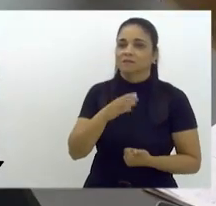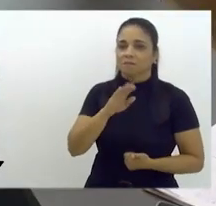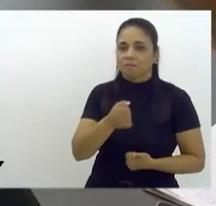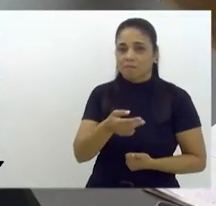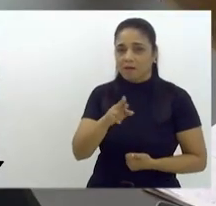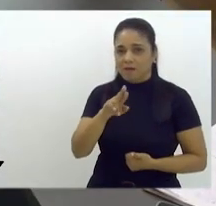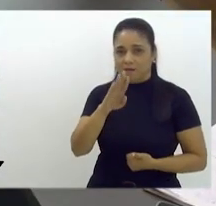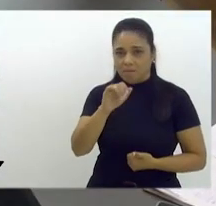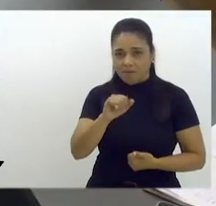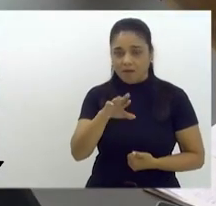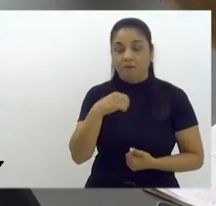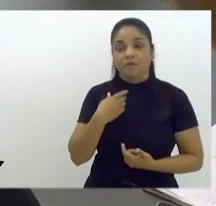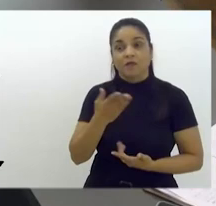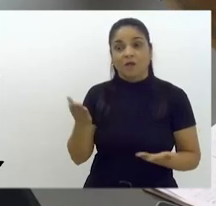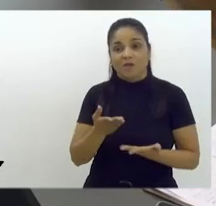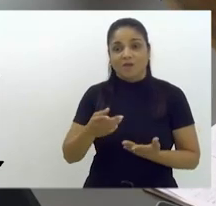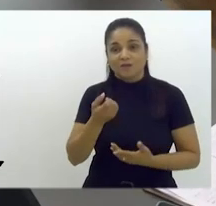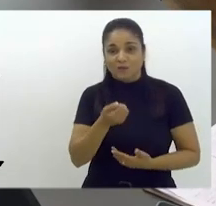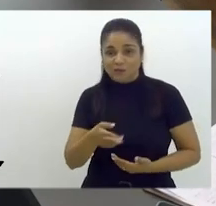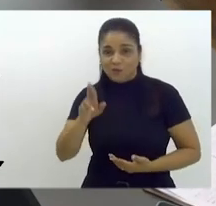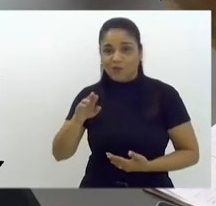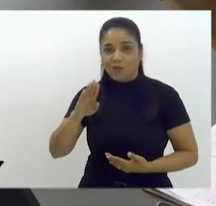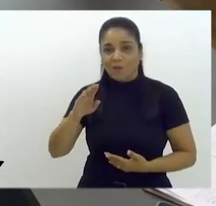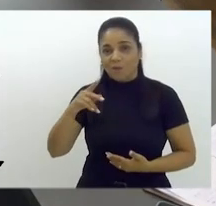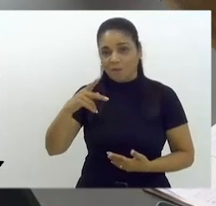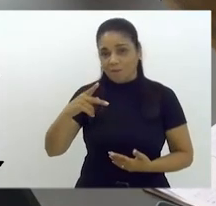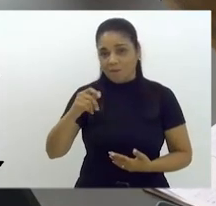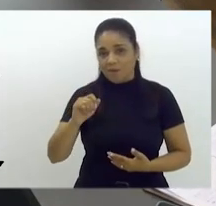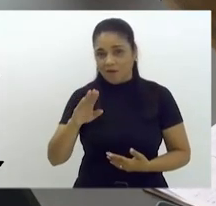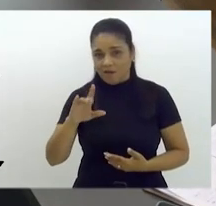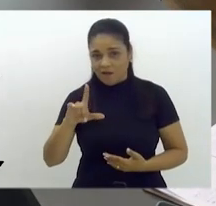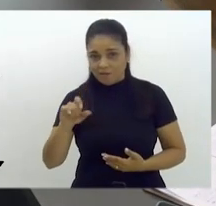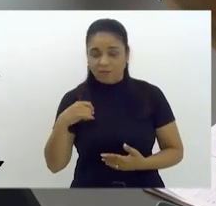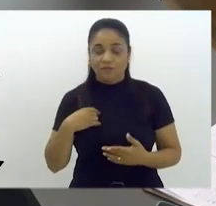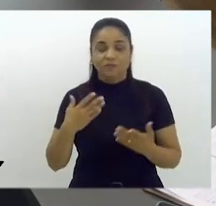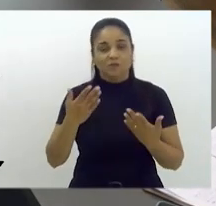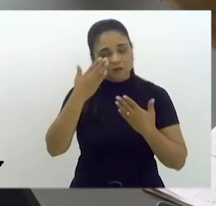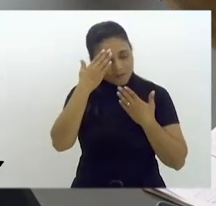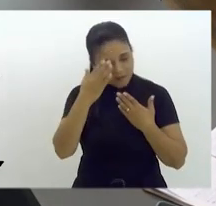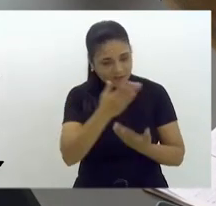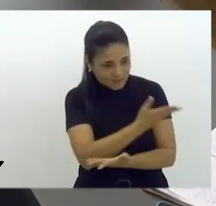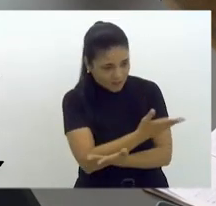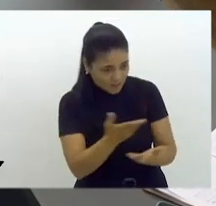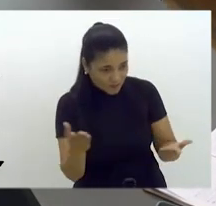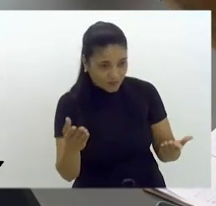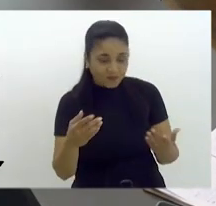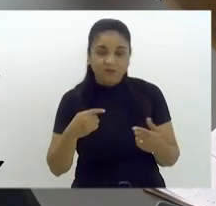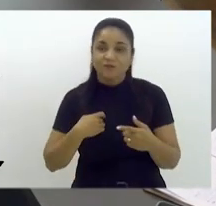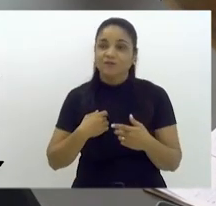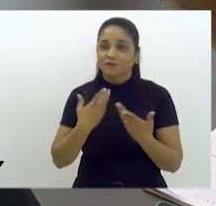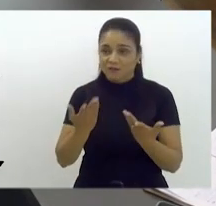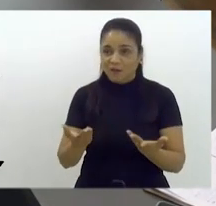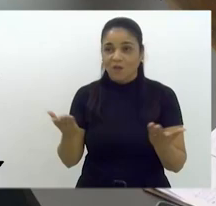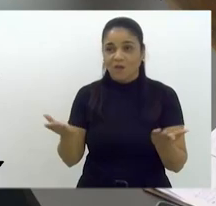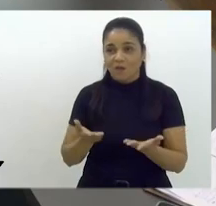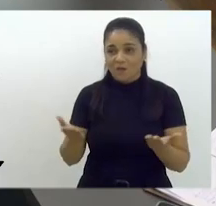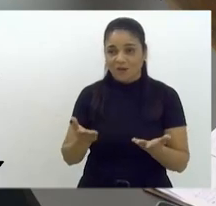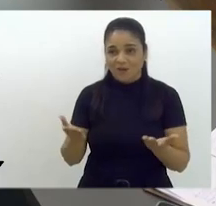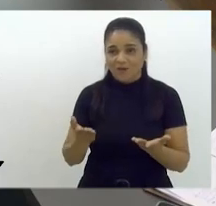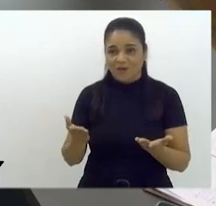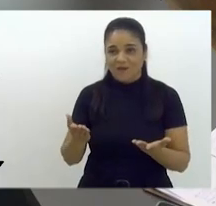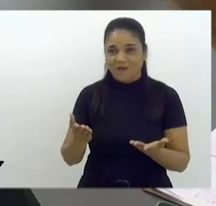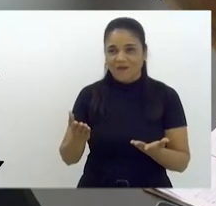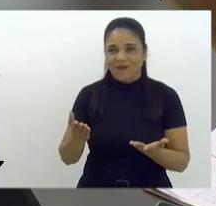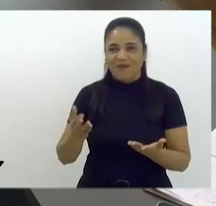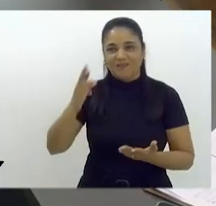agradecer a todos em relação pontualmente a questão colocada chefe o que eu gostaria